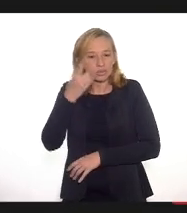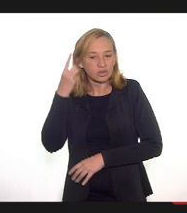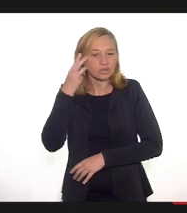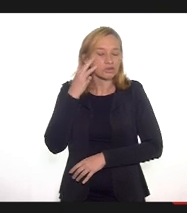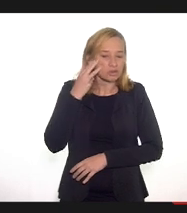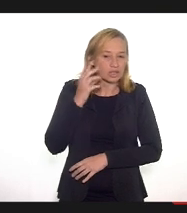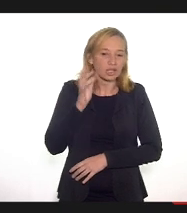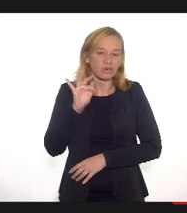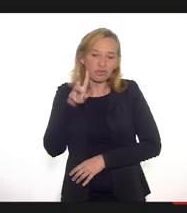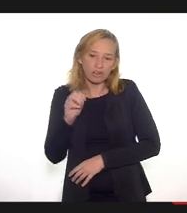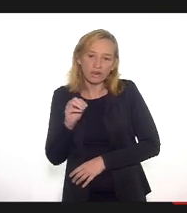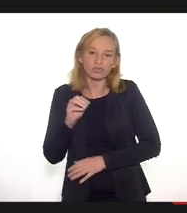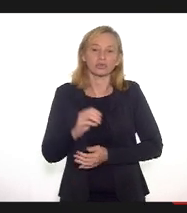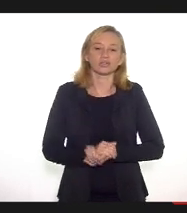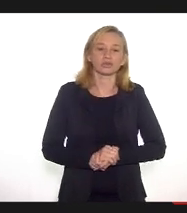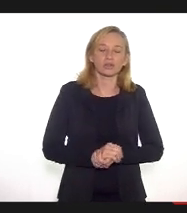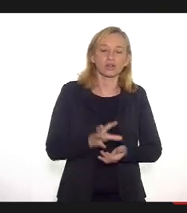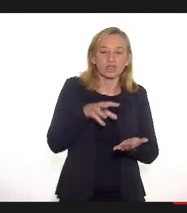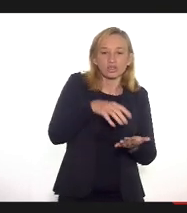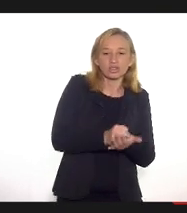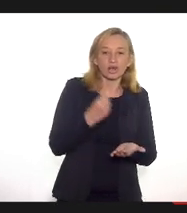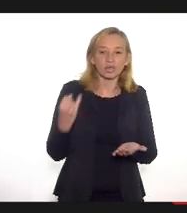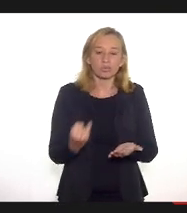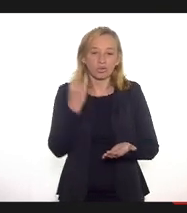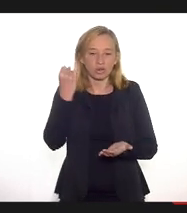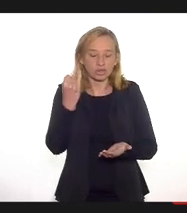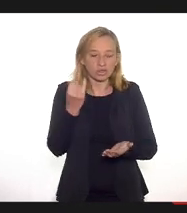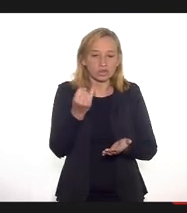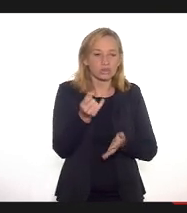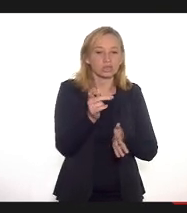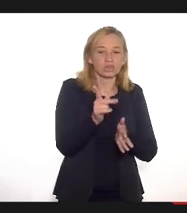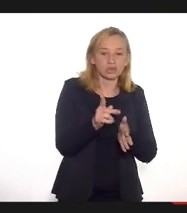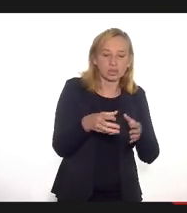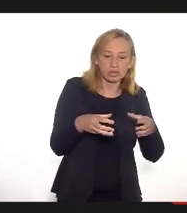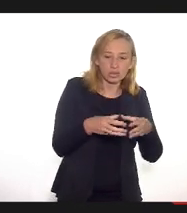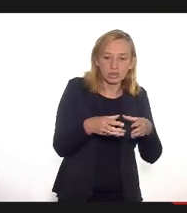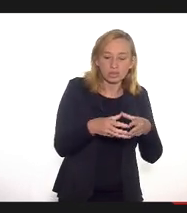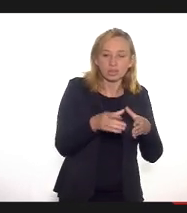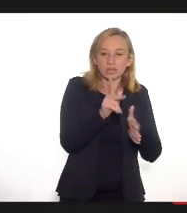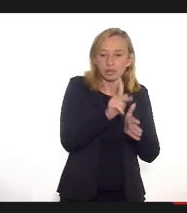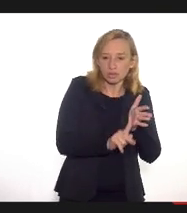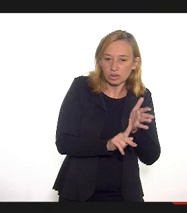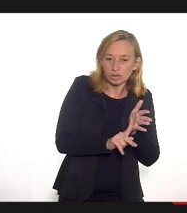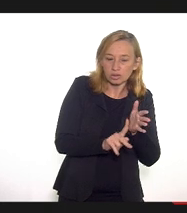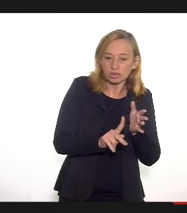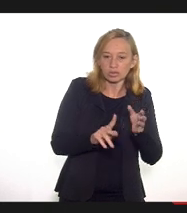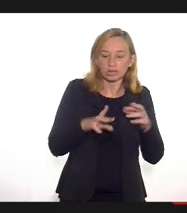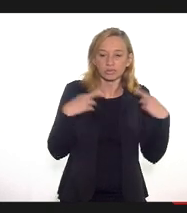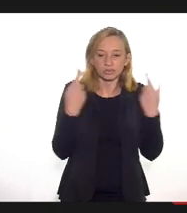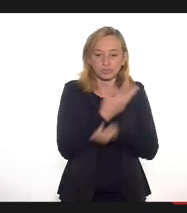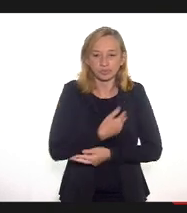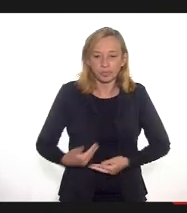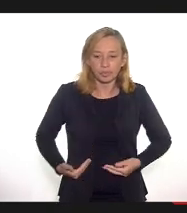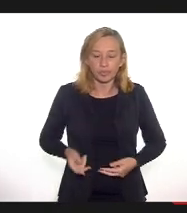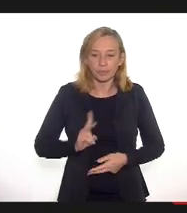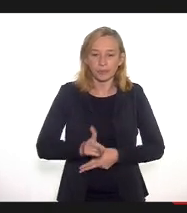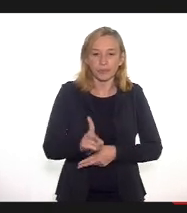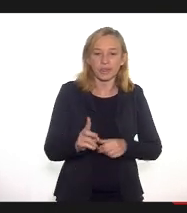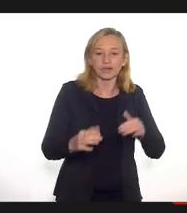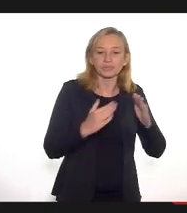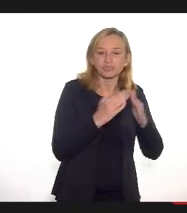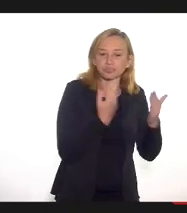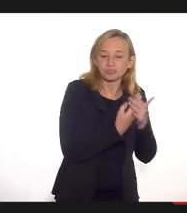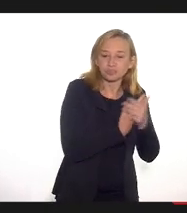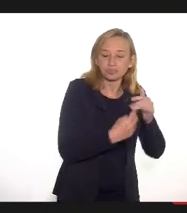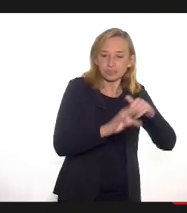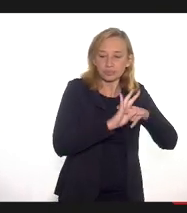deputado Flávio, registrar a importância que esse projeto dessas audiências públicas contínuas sobre a FAETEC,